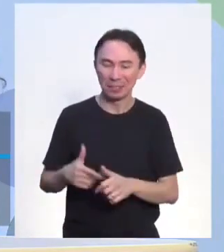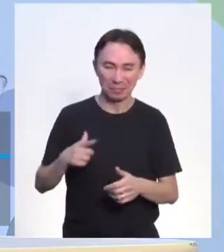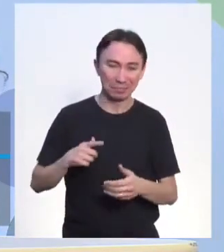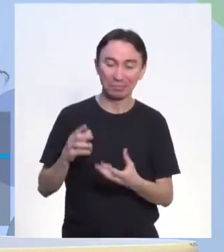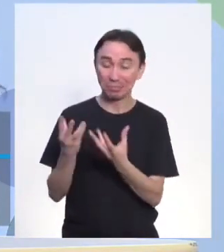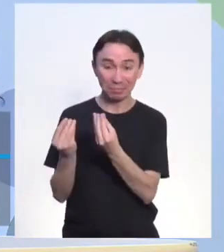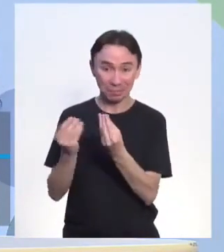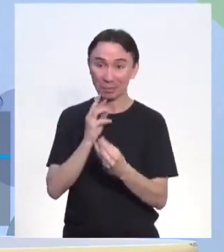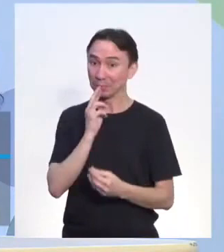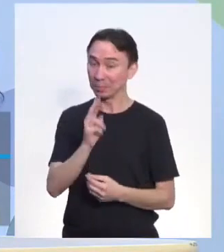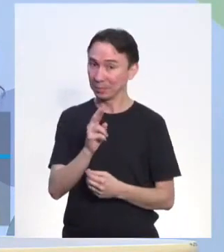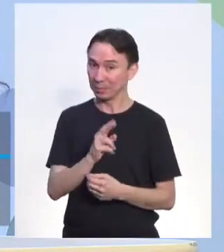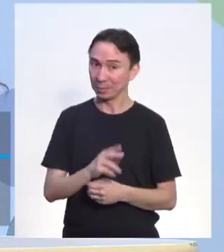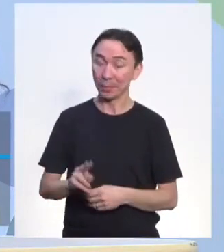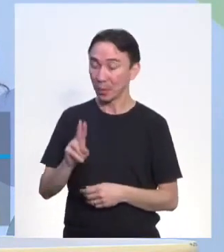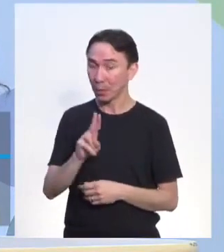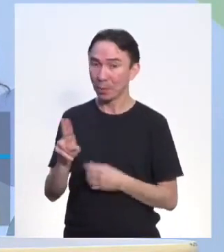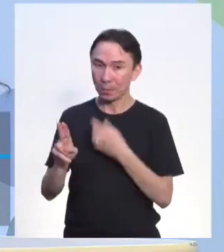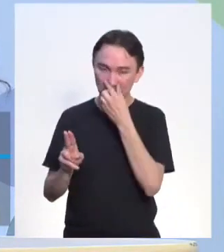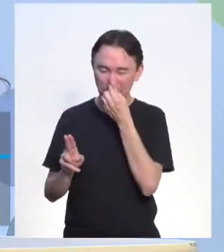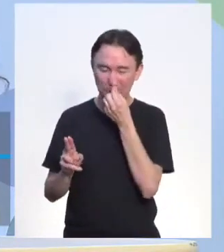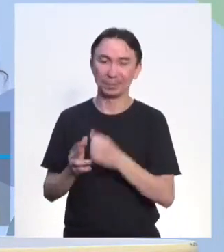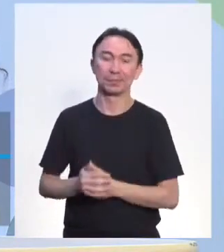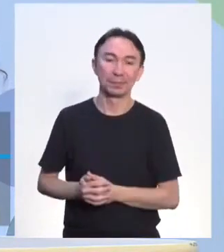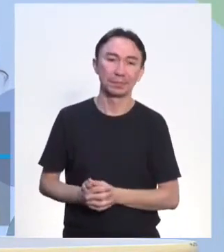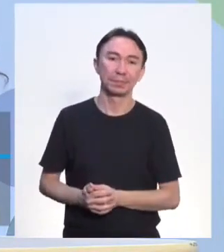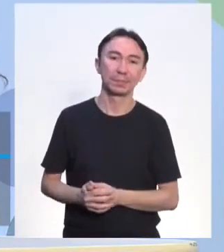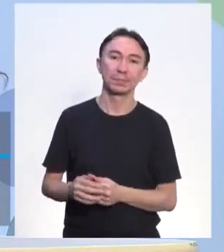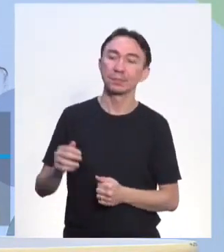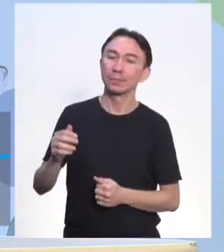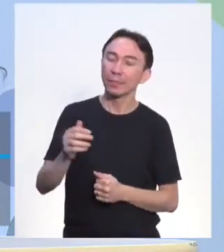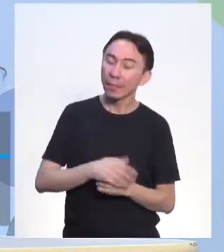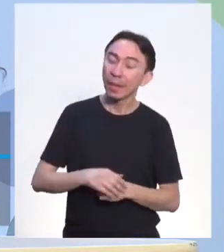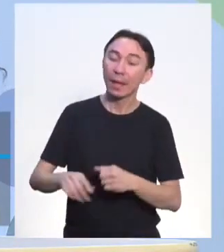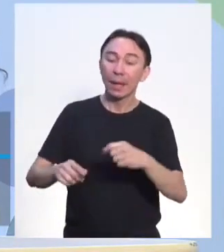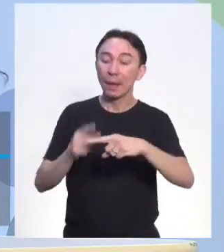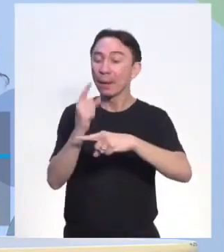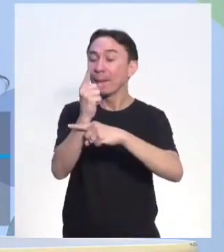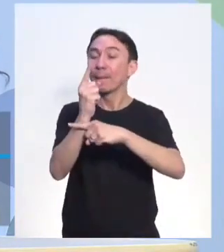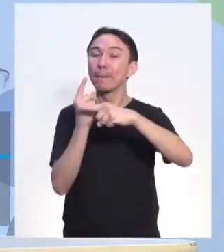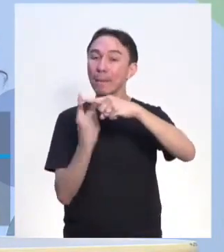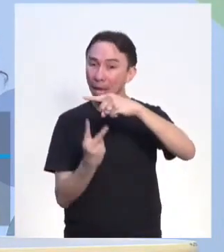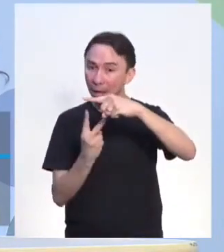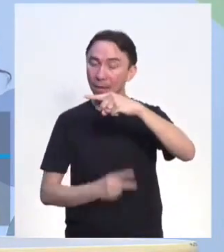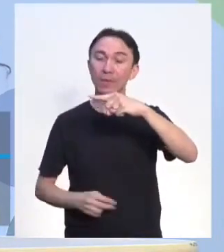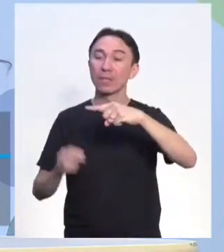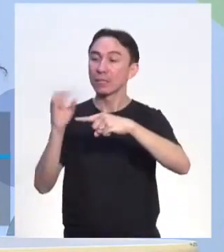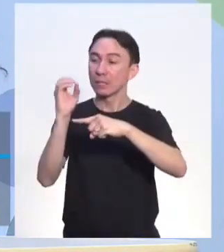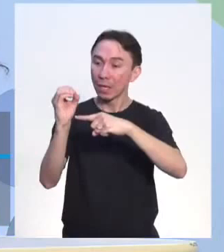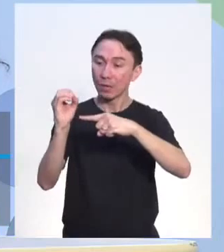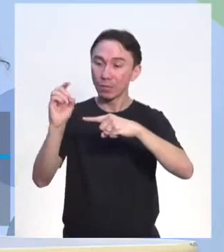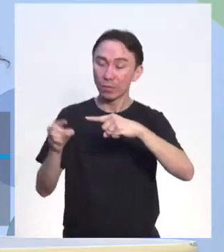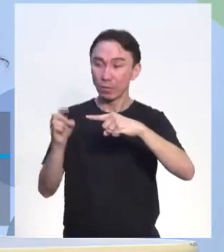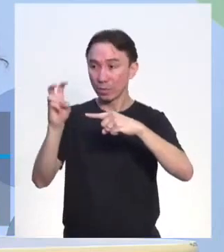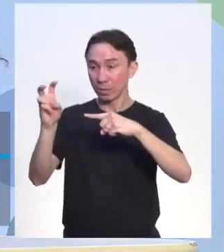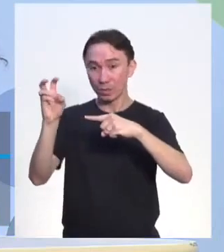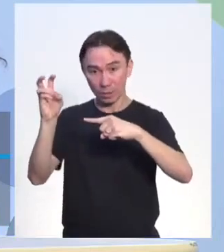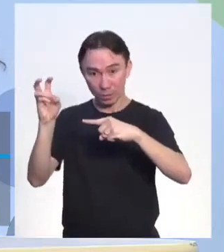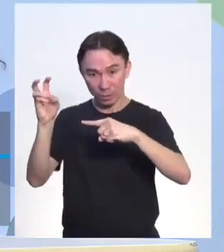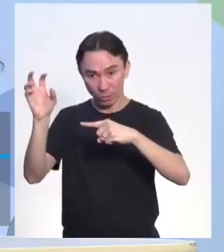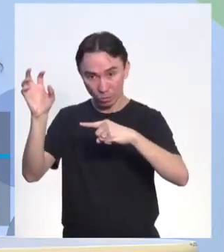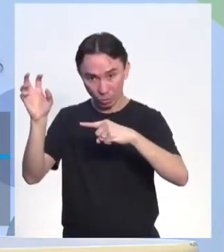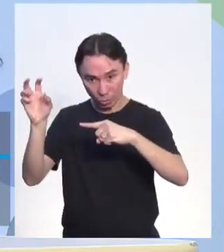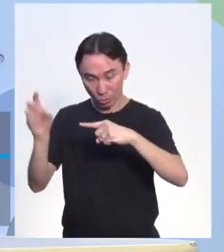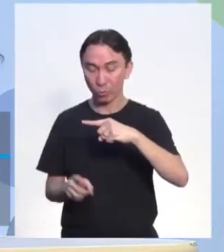que respondeu, colocou as três respostas, meio, 0,5 ou 50%, nós temos